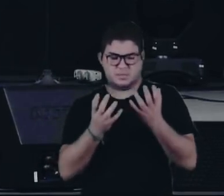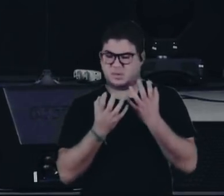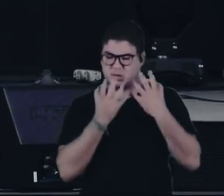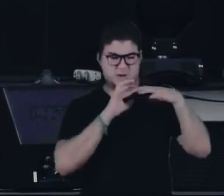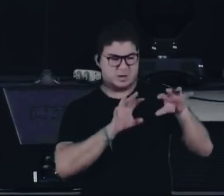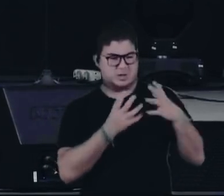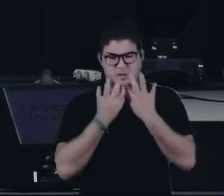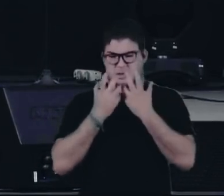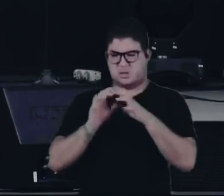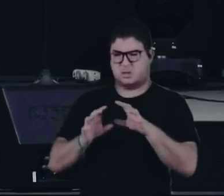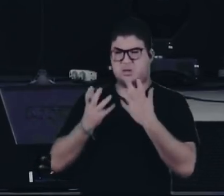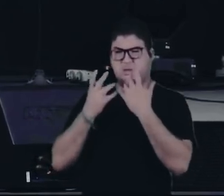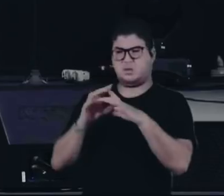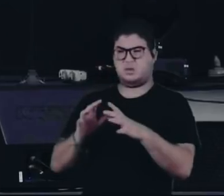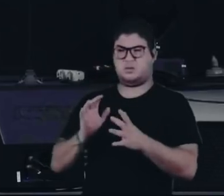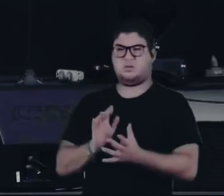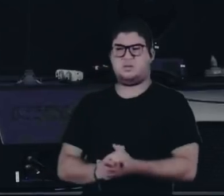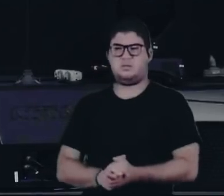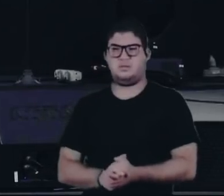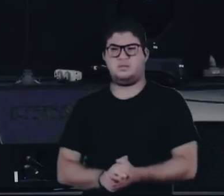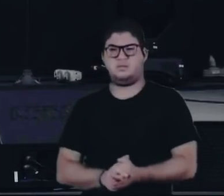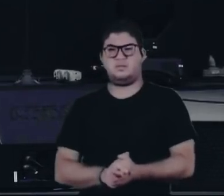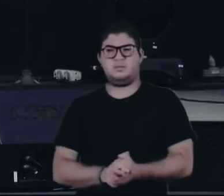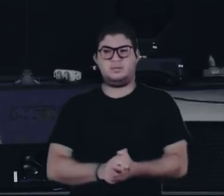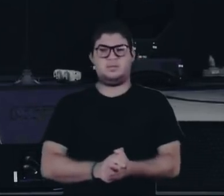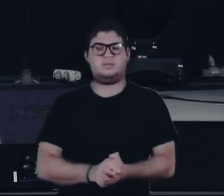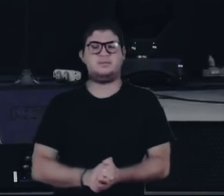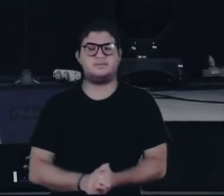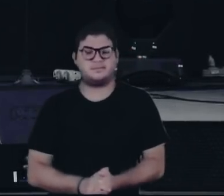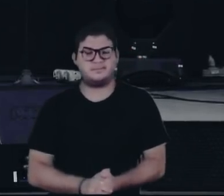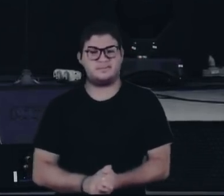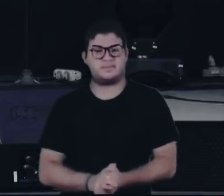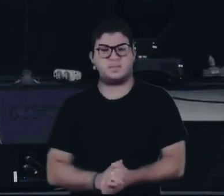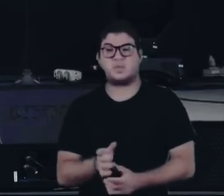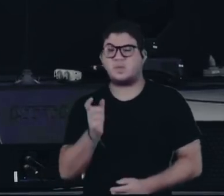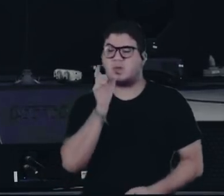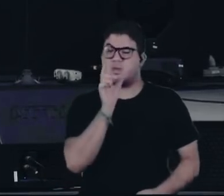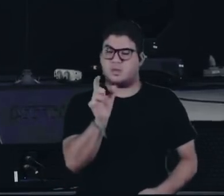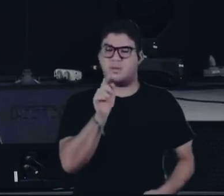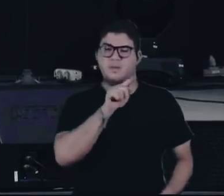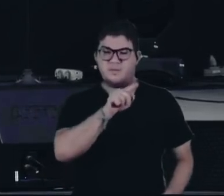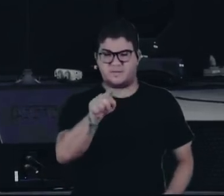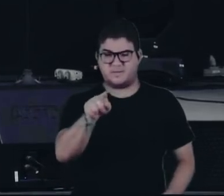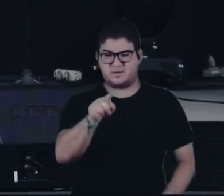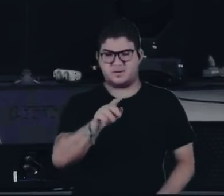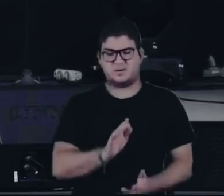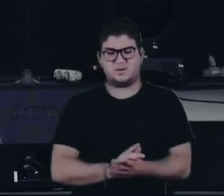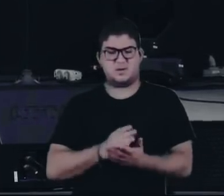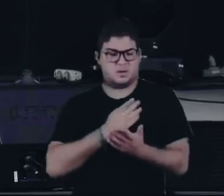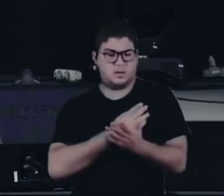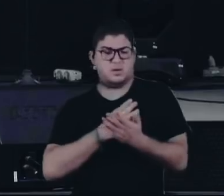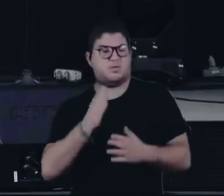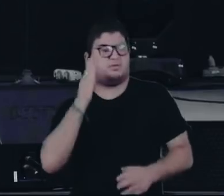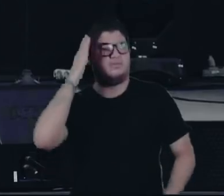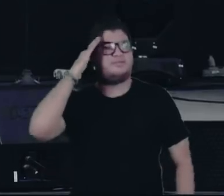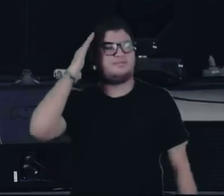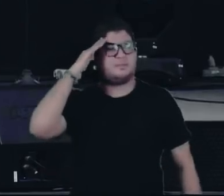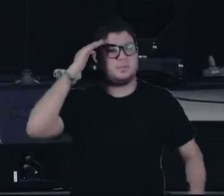aquilo outro, ponto final. Ou seja, esse jargão do você que manda começou a produzir uma